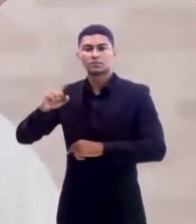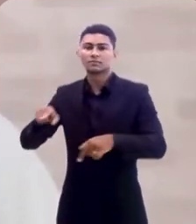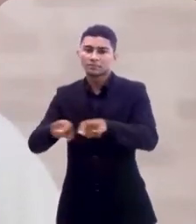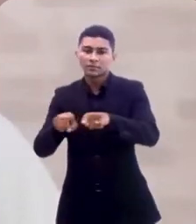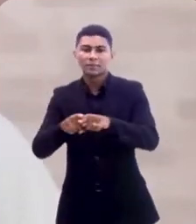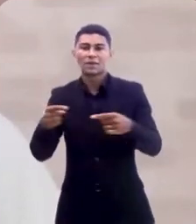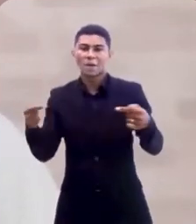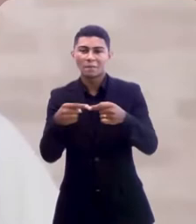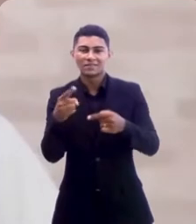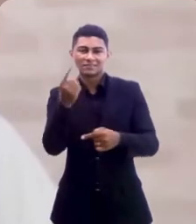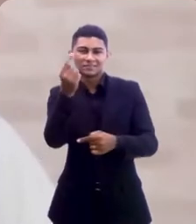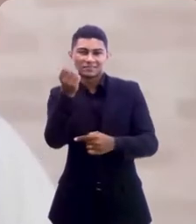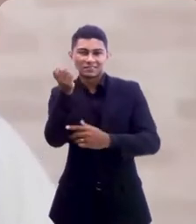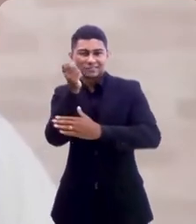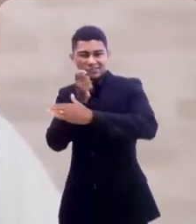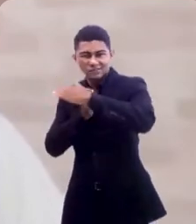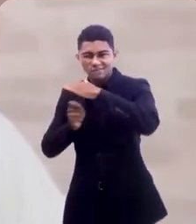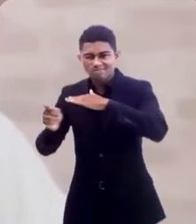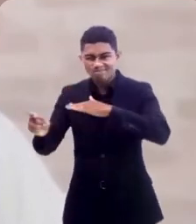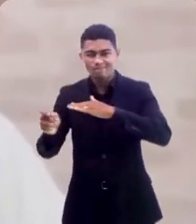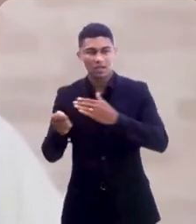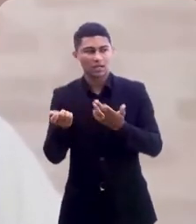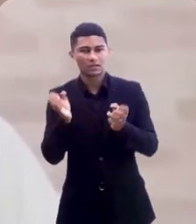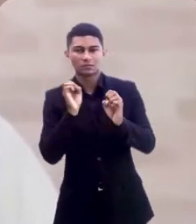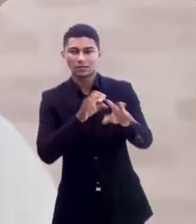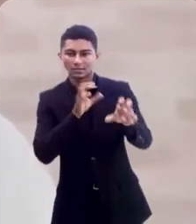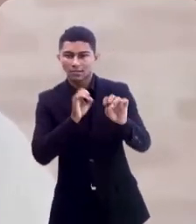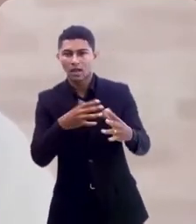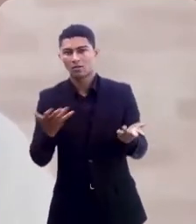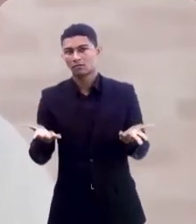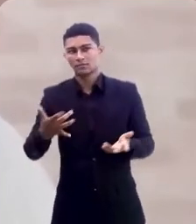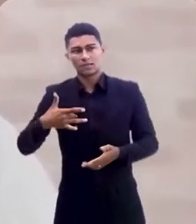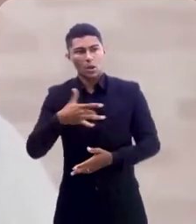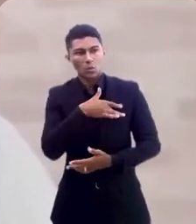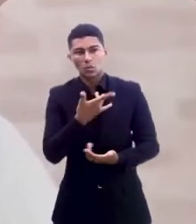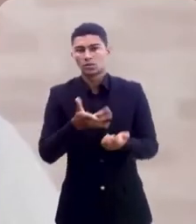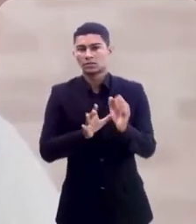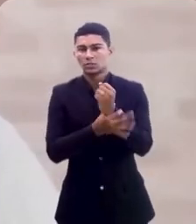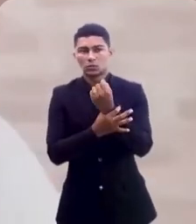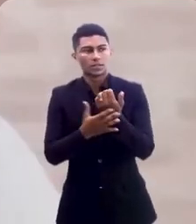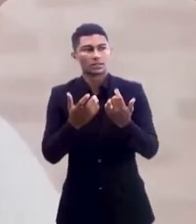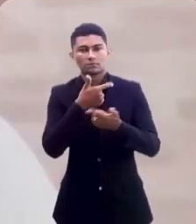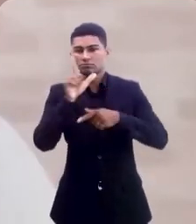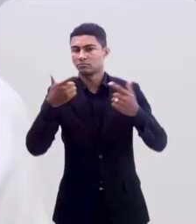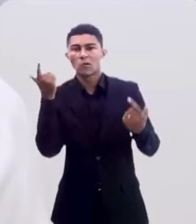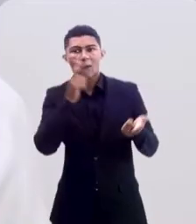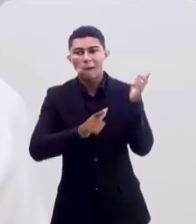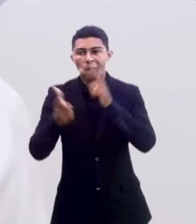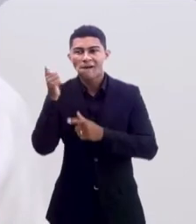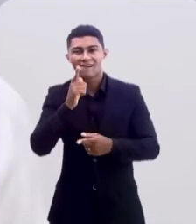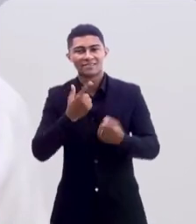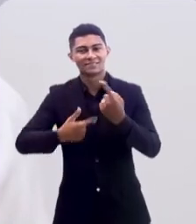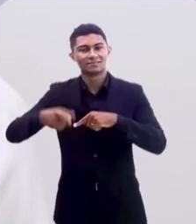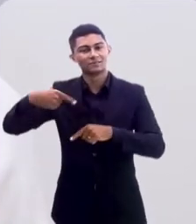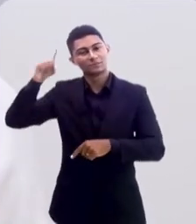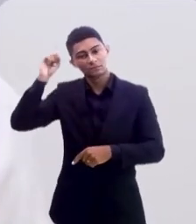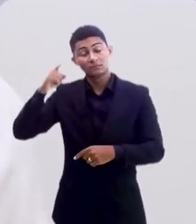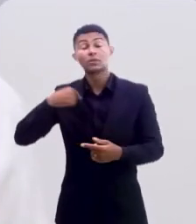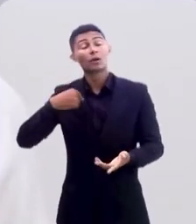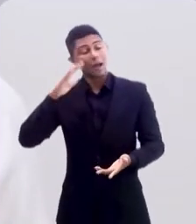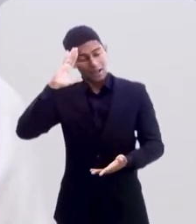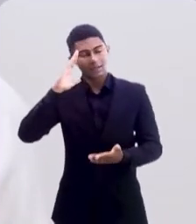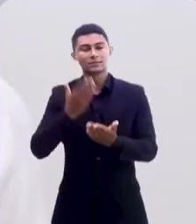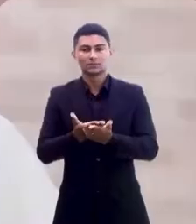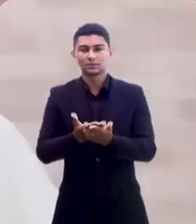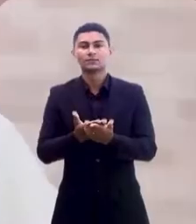o investimento na educação, na saúde, na segurança, enfim, em tantos outros serviços. Então, Geisa,